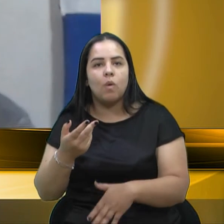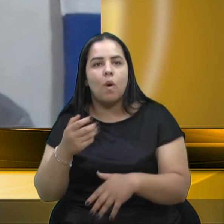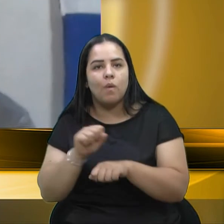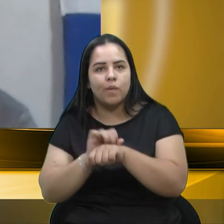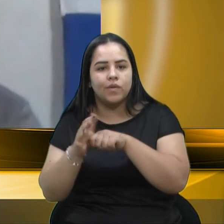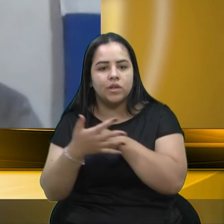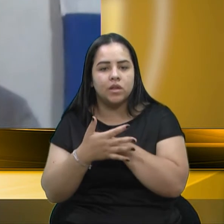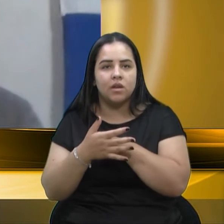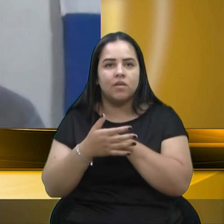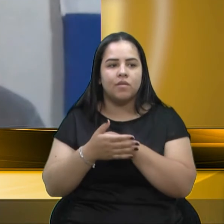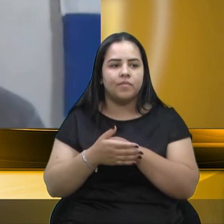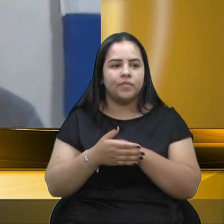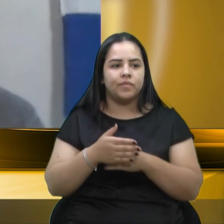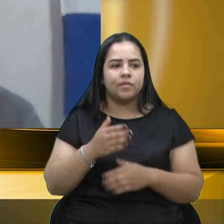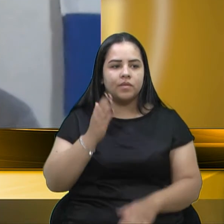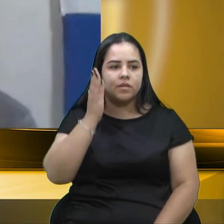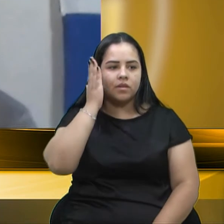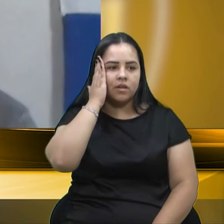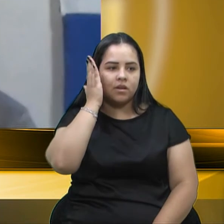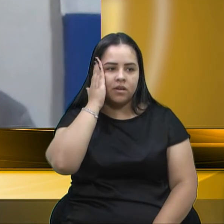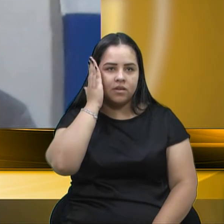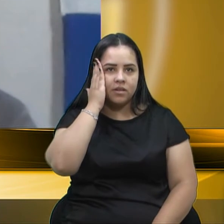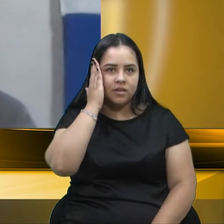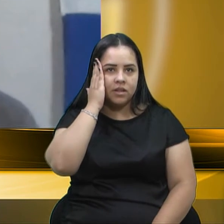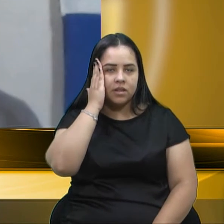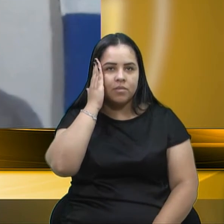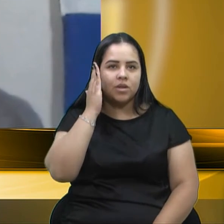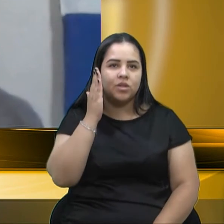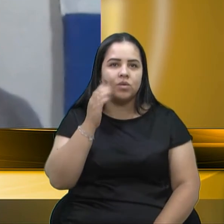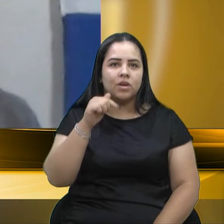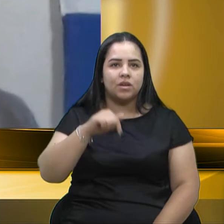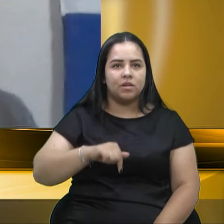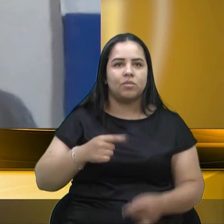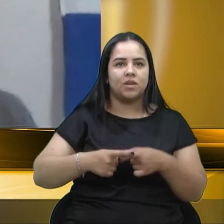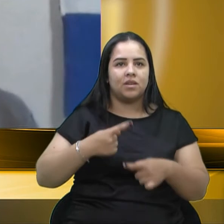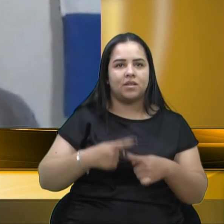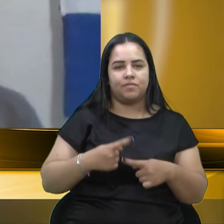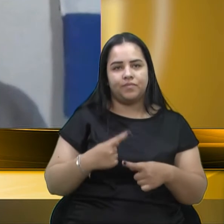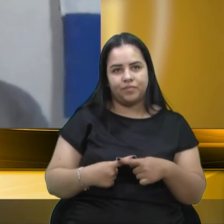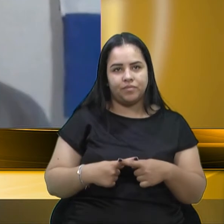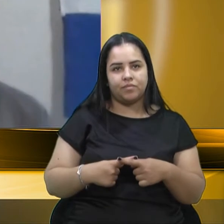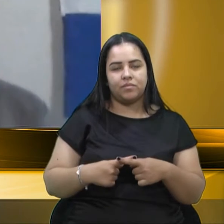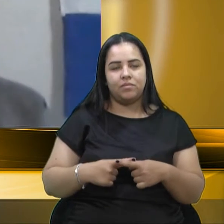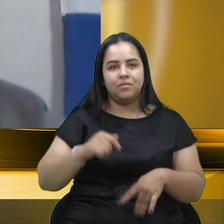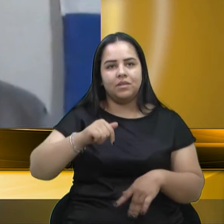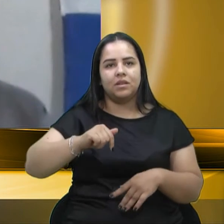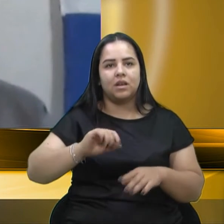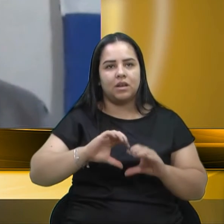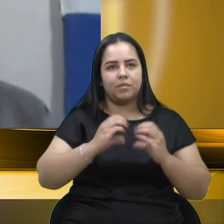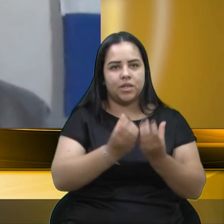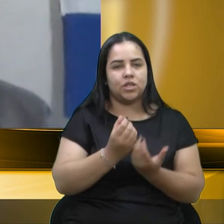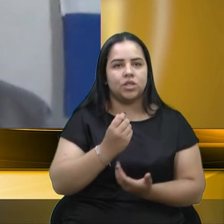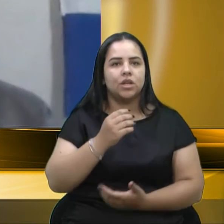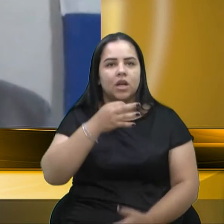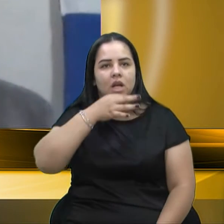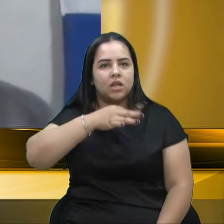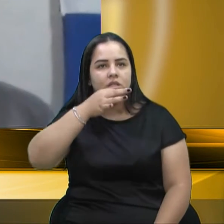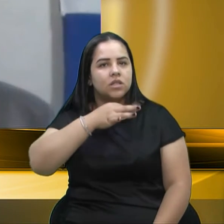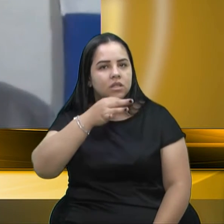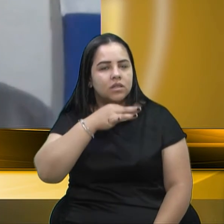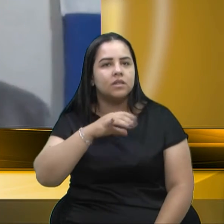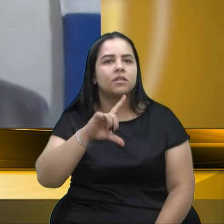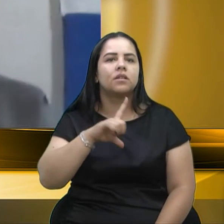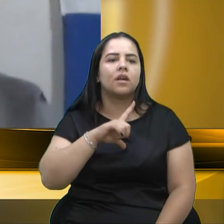pela manhã. Acho que é um anúncio importante, assim como a Câmara de Caxias, através do presidente Ues, anunciou esse 1 milhão para compra de vacinas e testes